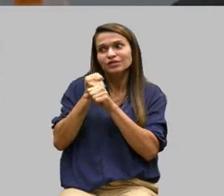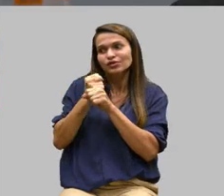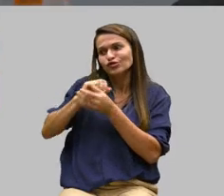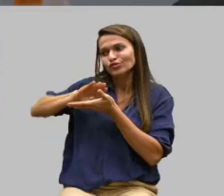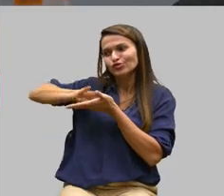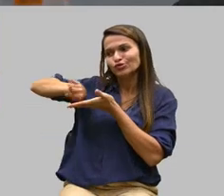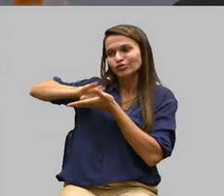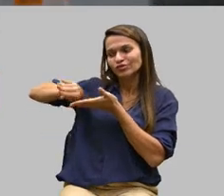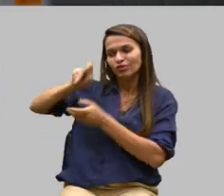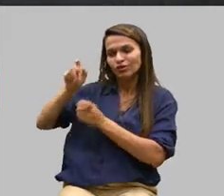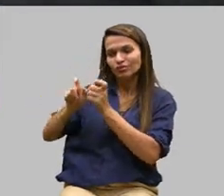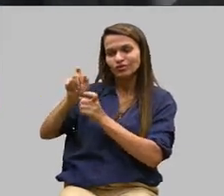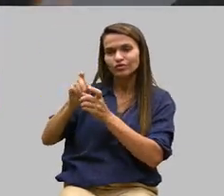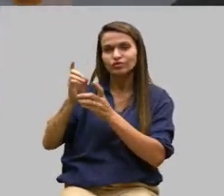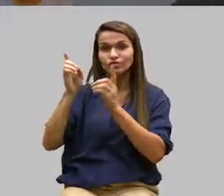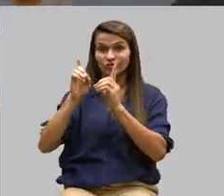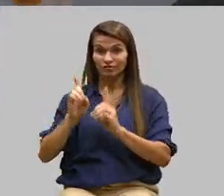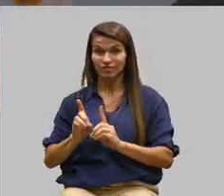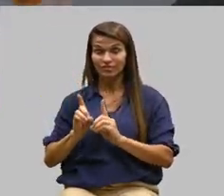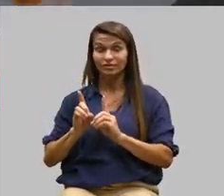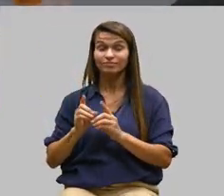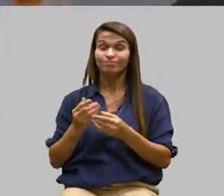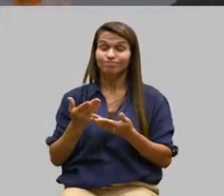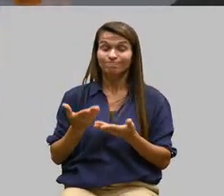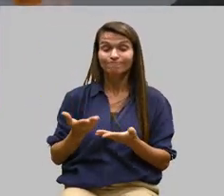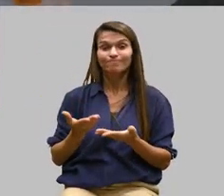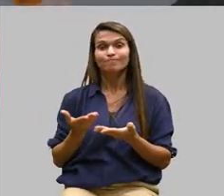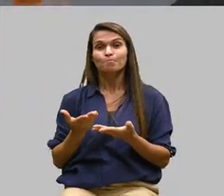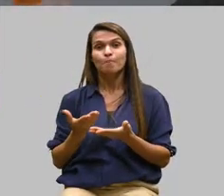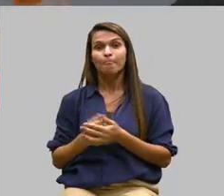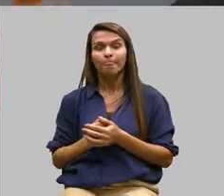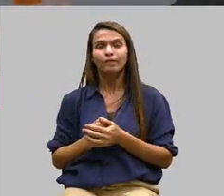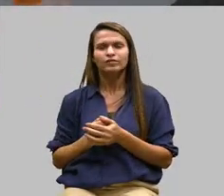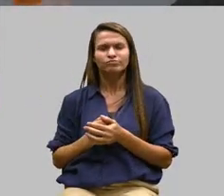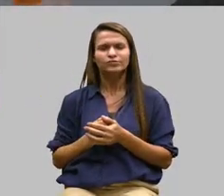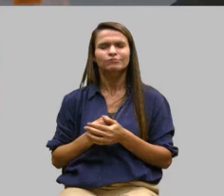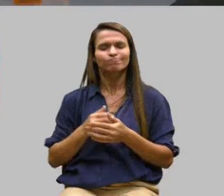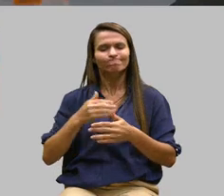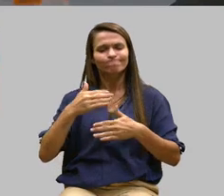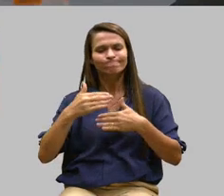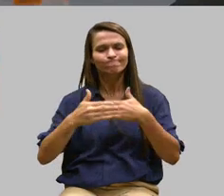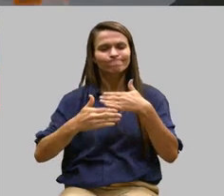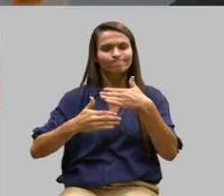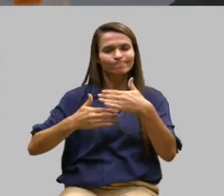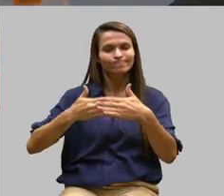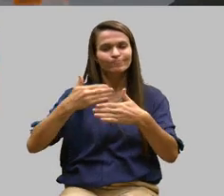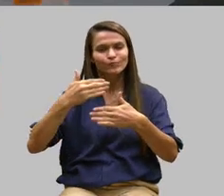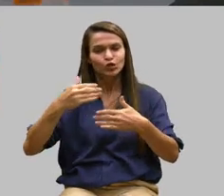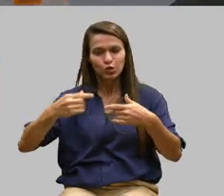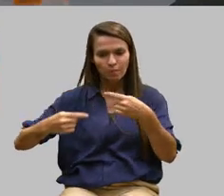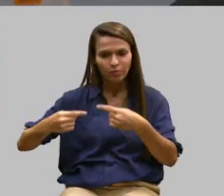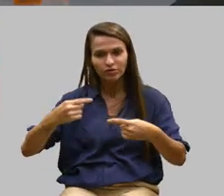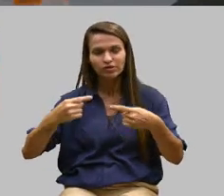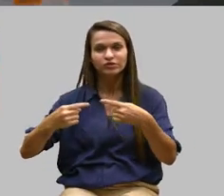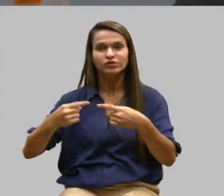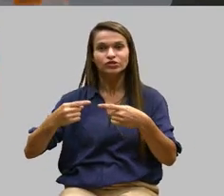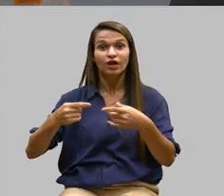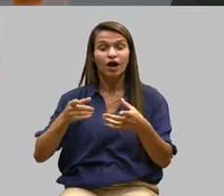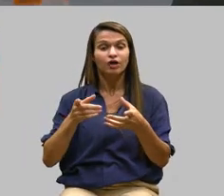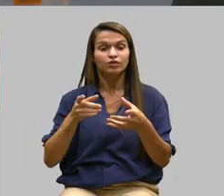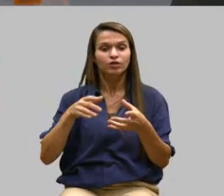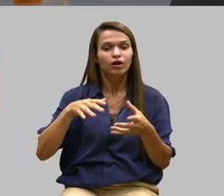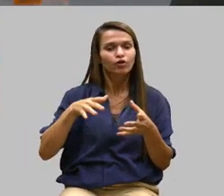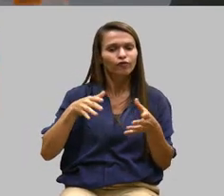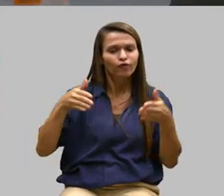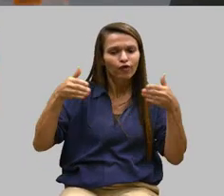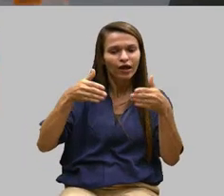que vem sendo quebrada pelas políticas através de uma rede de proteção da